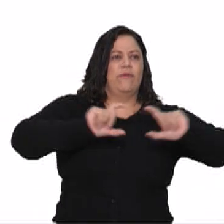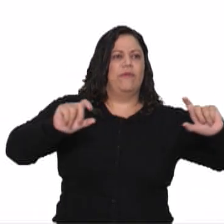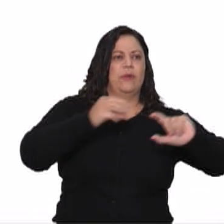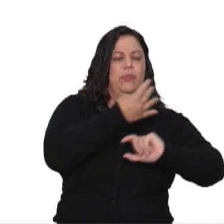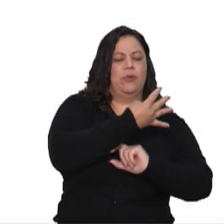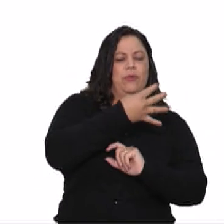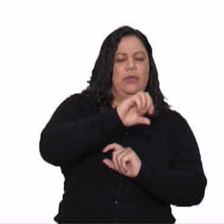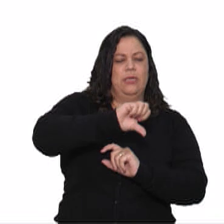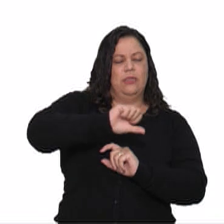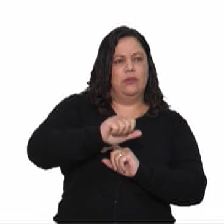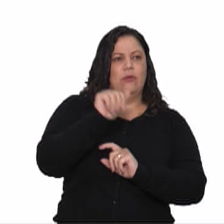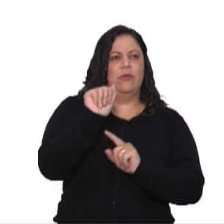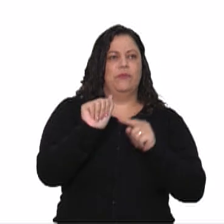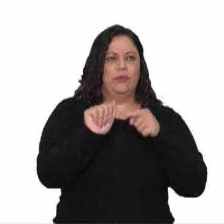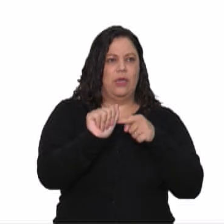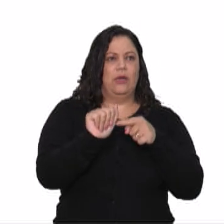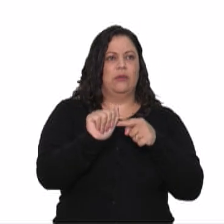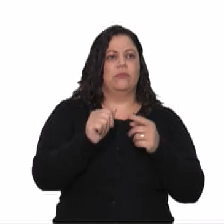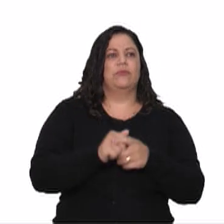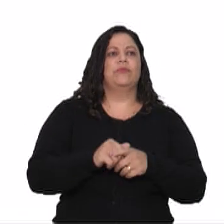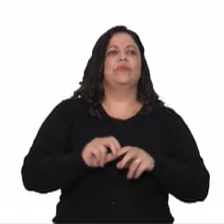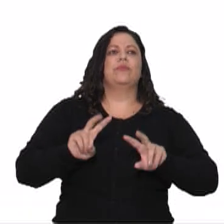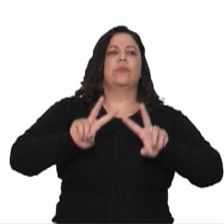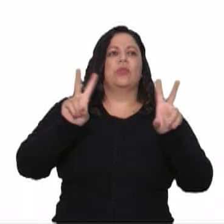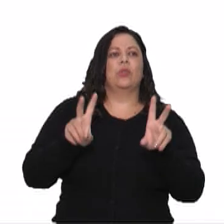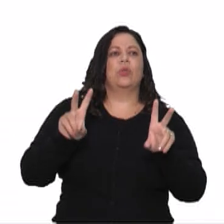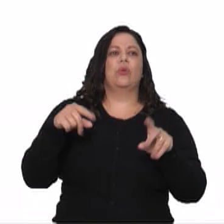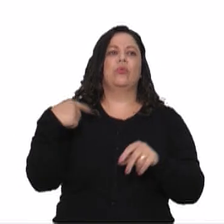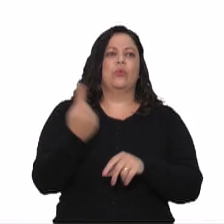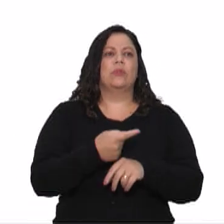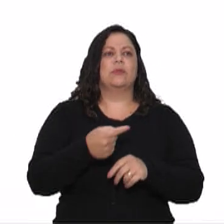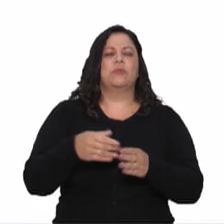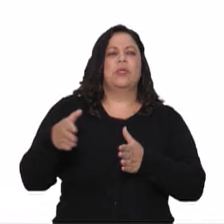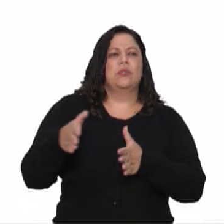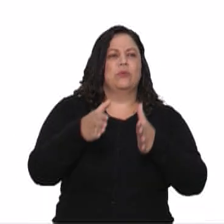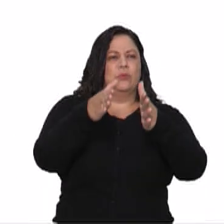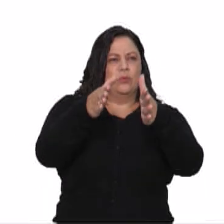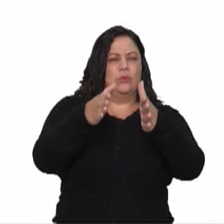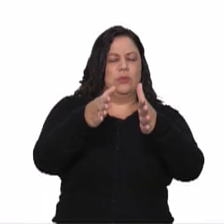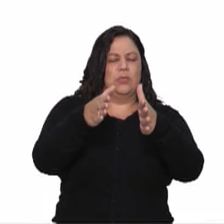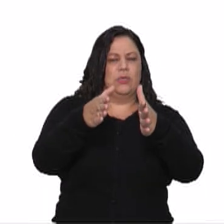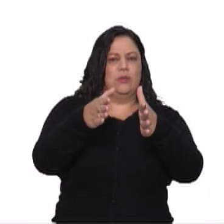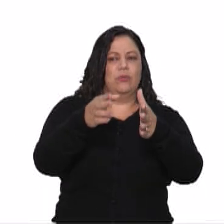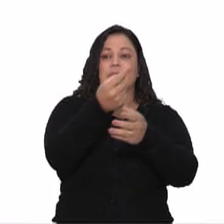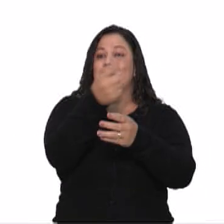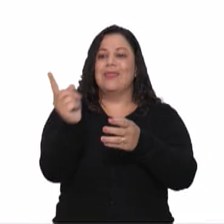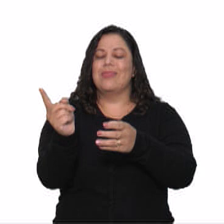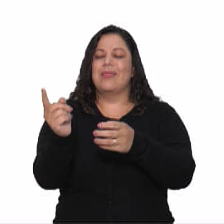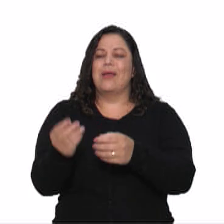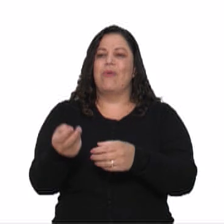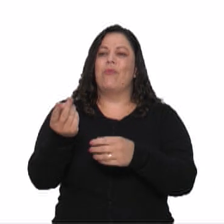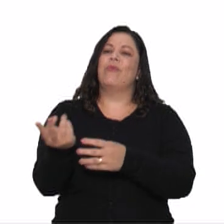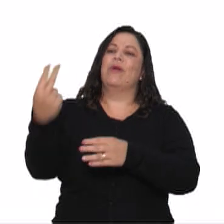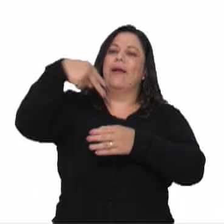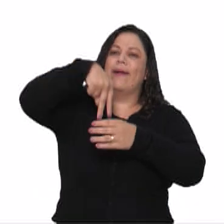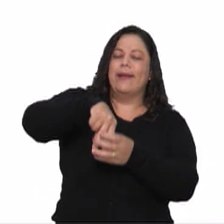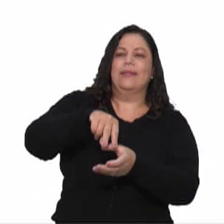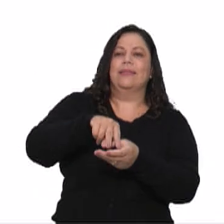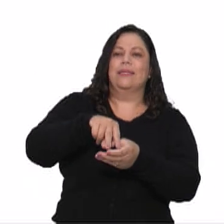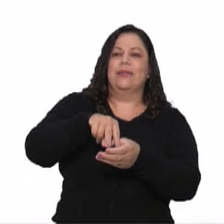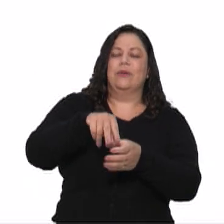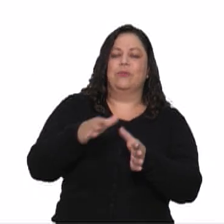49A é o melhor exemplo para tratarmos disso. Nos mesmos rios, entramos e não